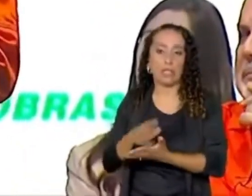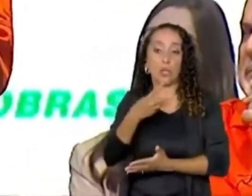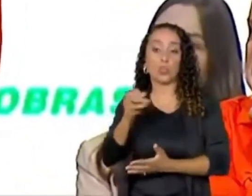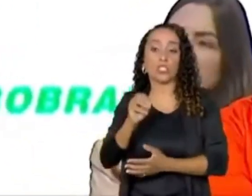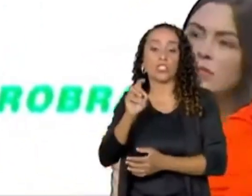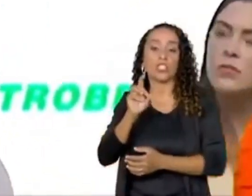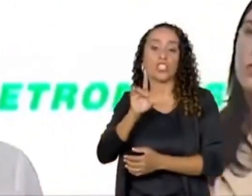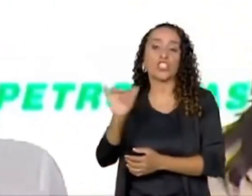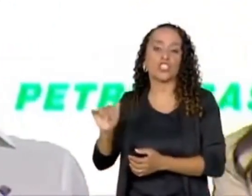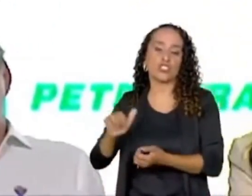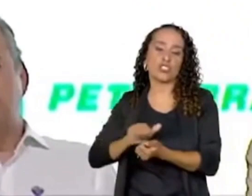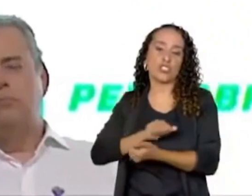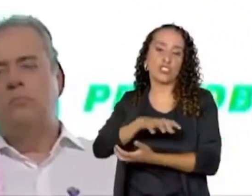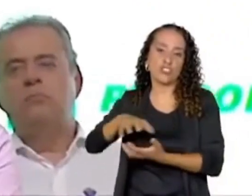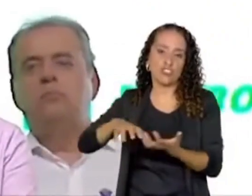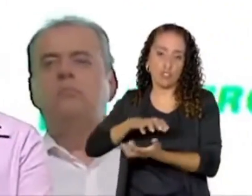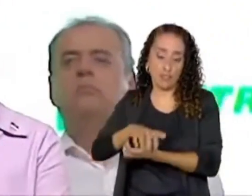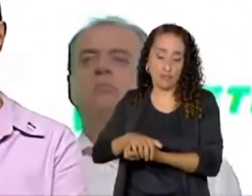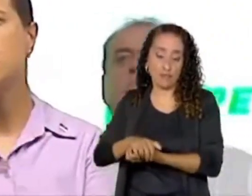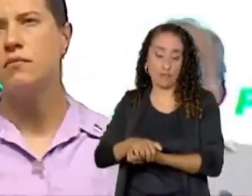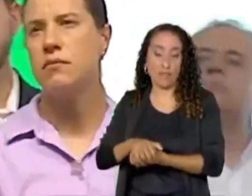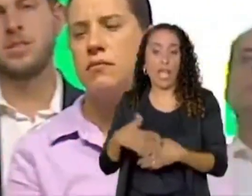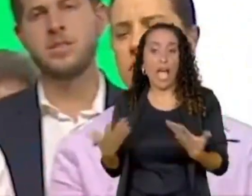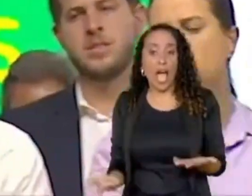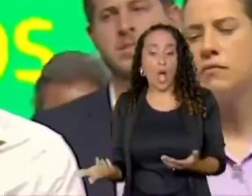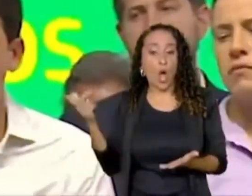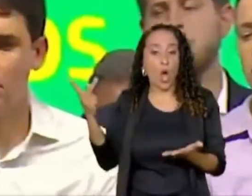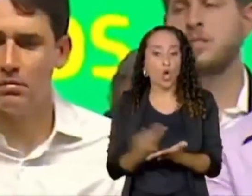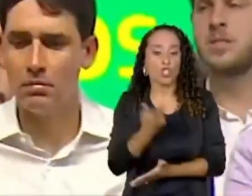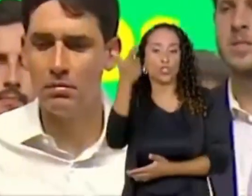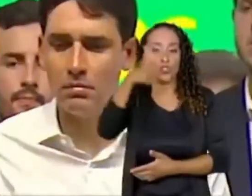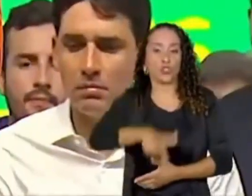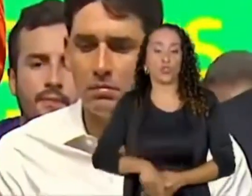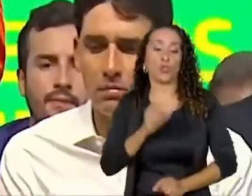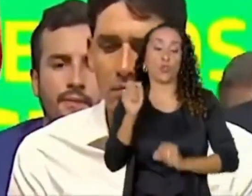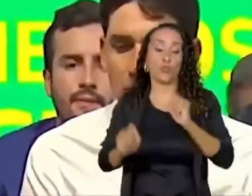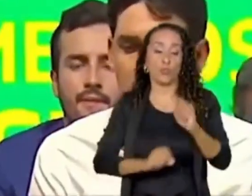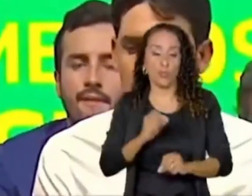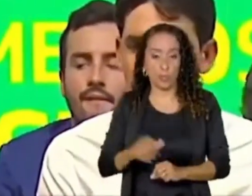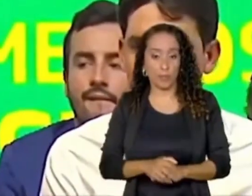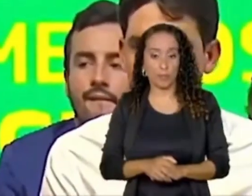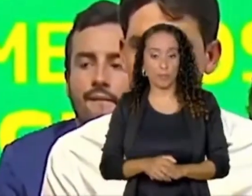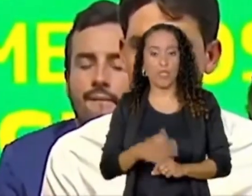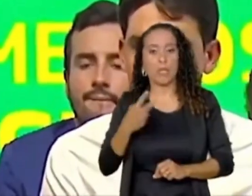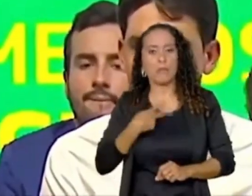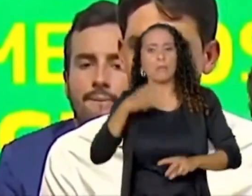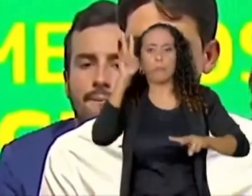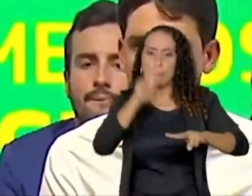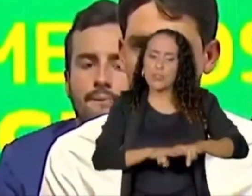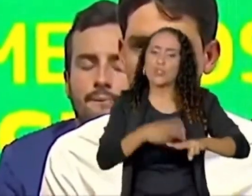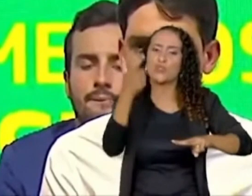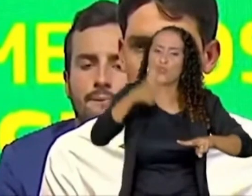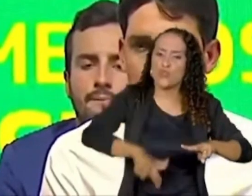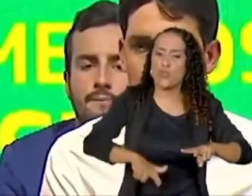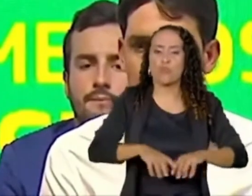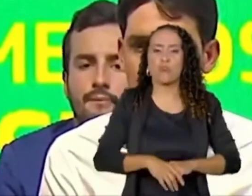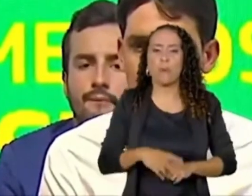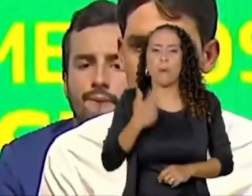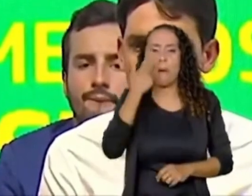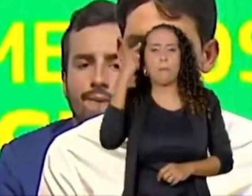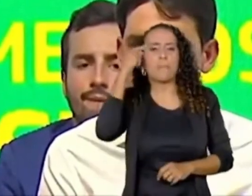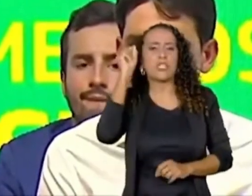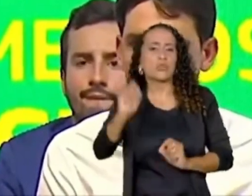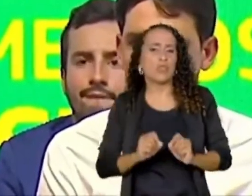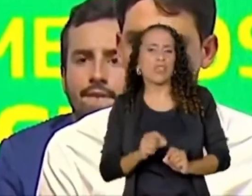de greve. E agora aconteceu a mesma coisa. Eles me prenderam, achando que